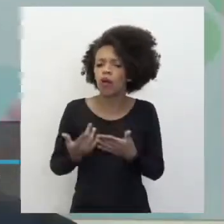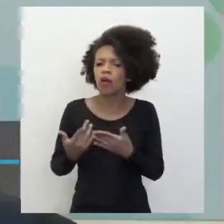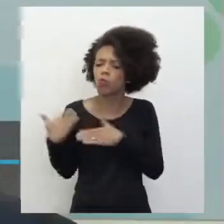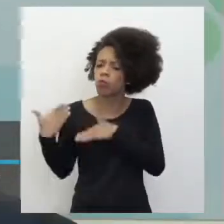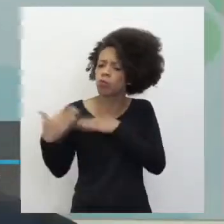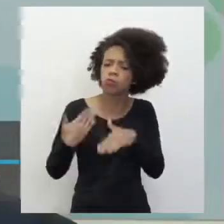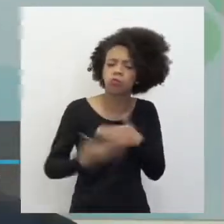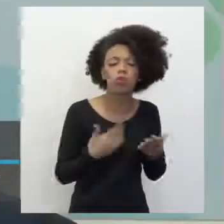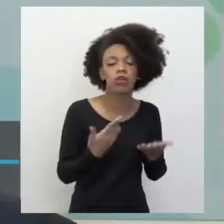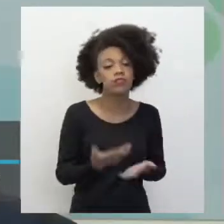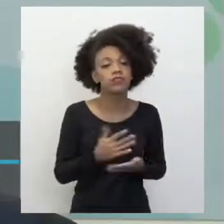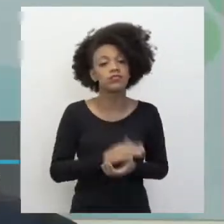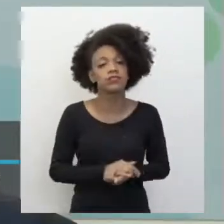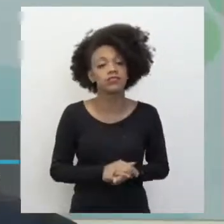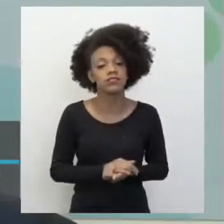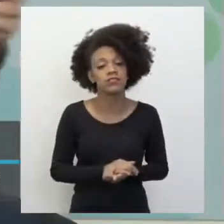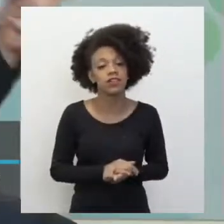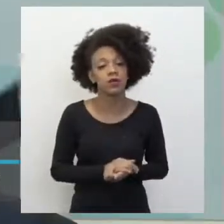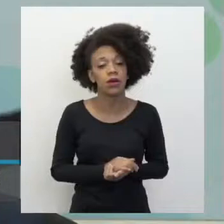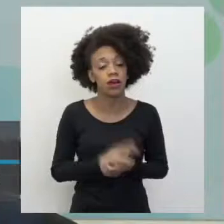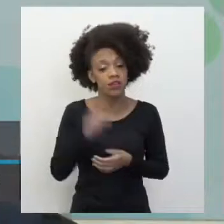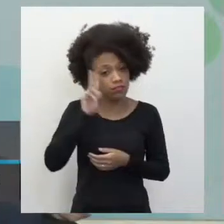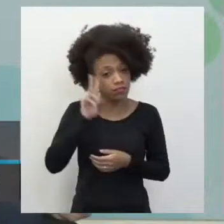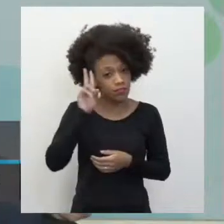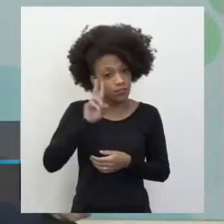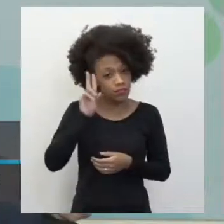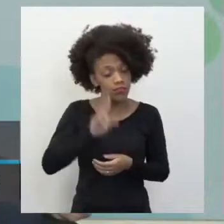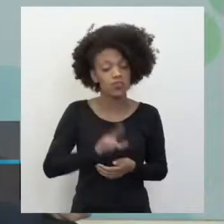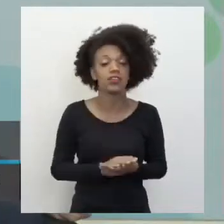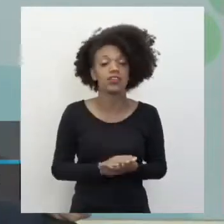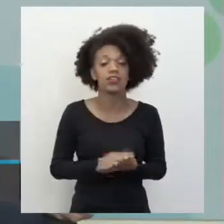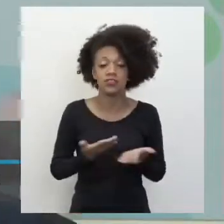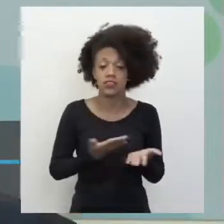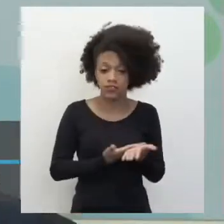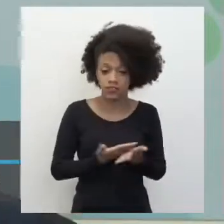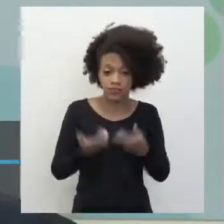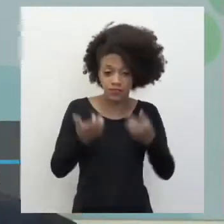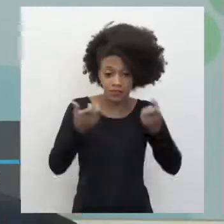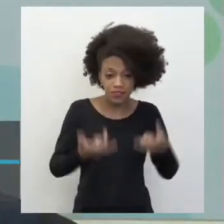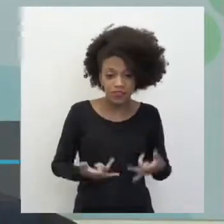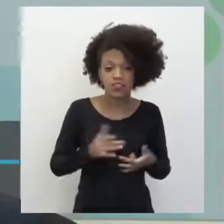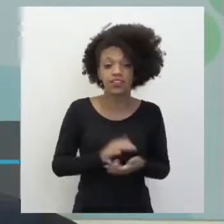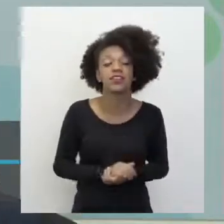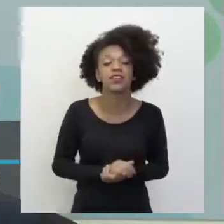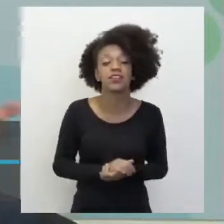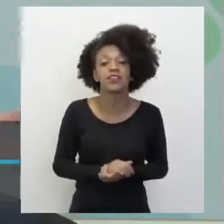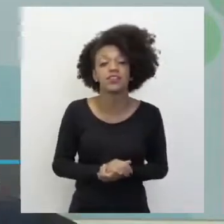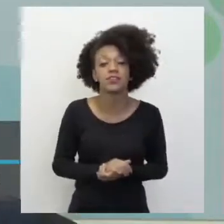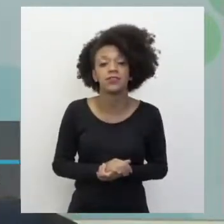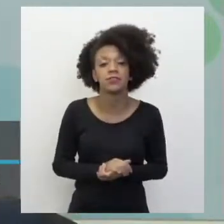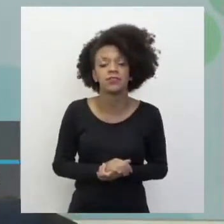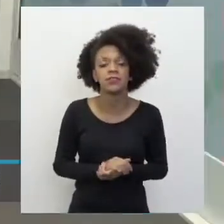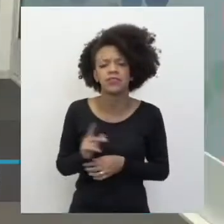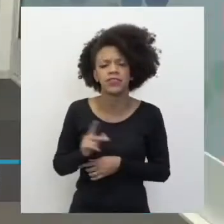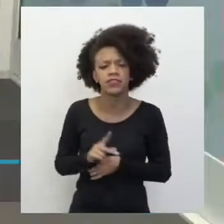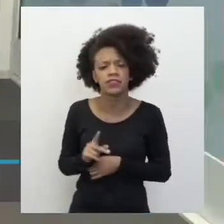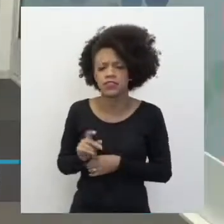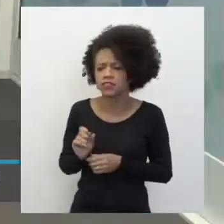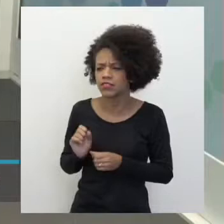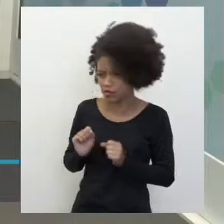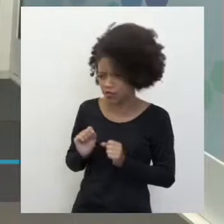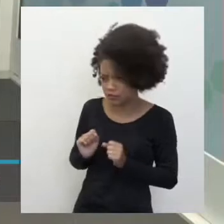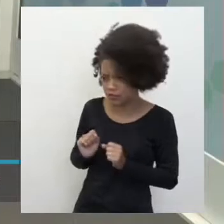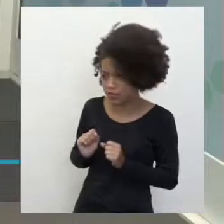Então, a gente passa a conhecer um pouco mais a nossa história, que foi o que você mencionou no começo. E a nossa cultura, porque... Pode falar. Não,